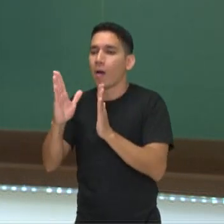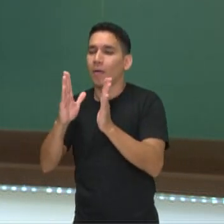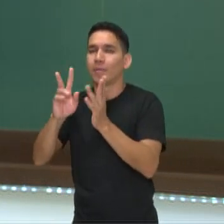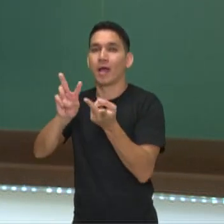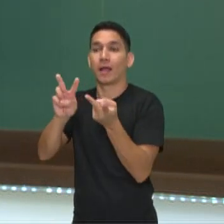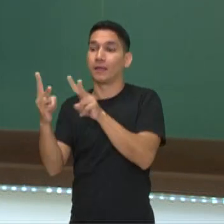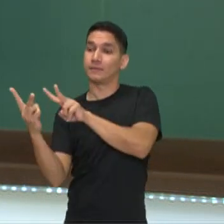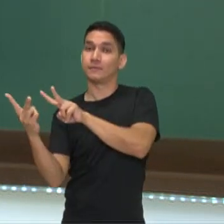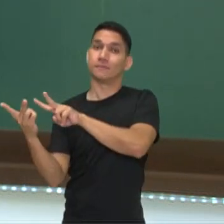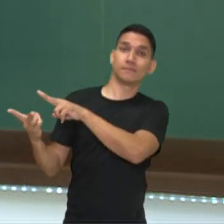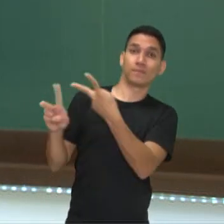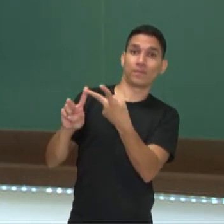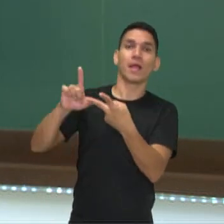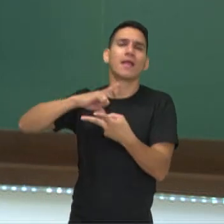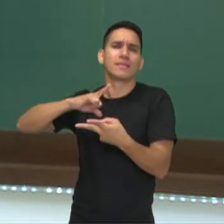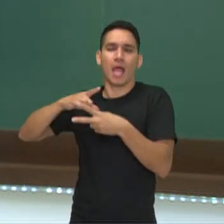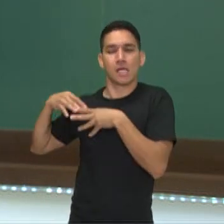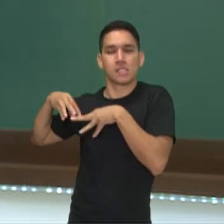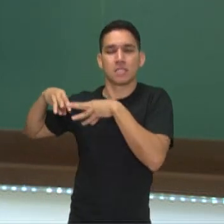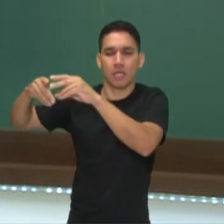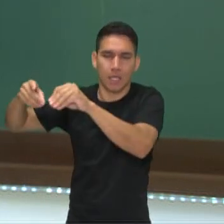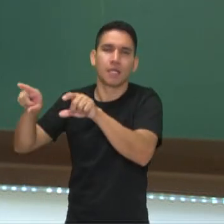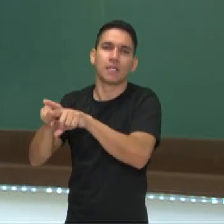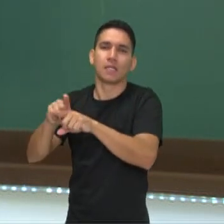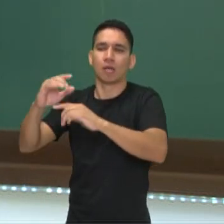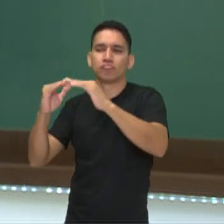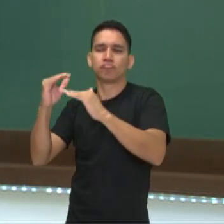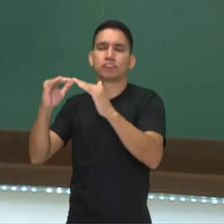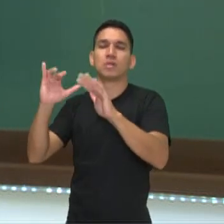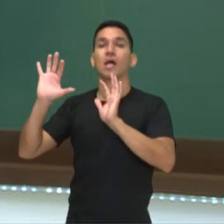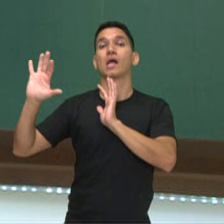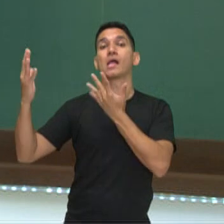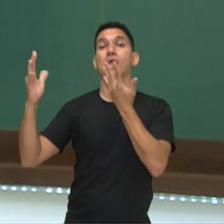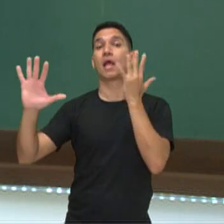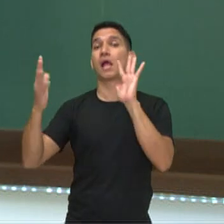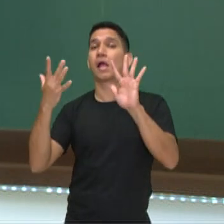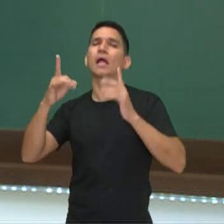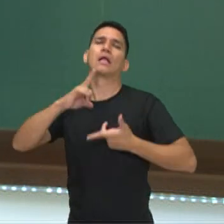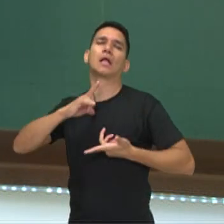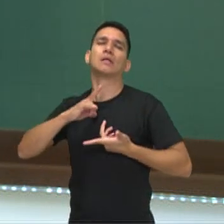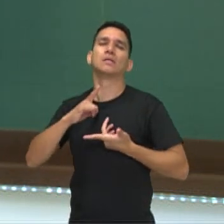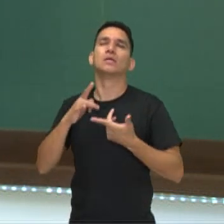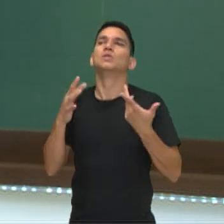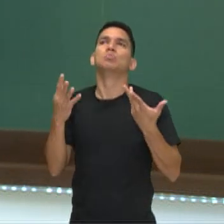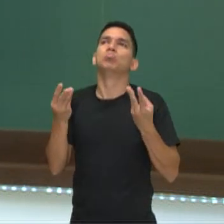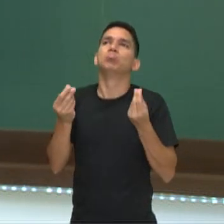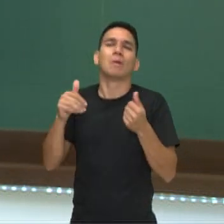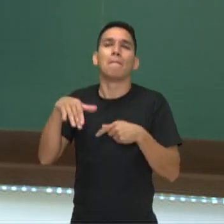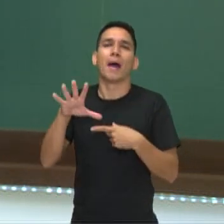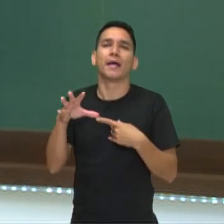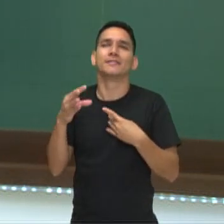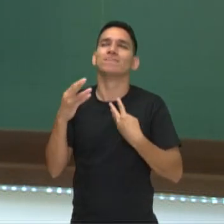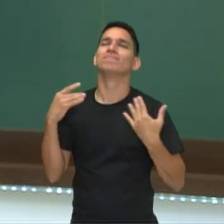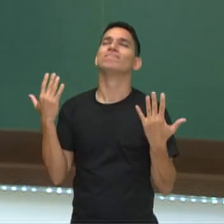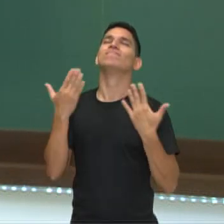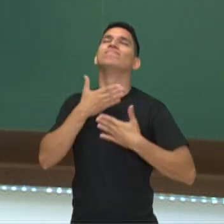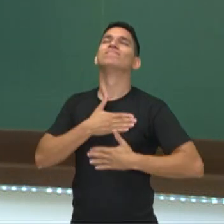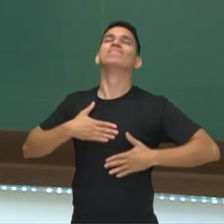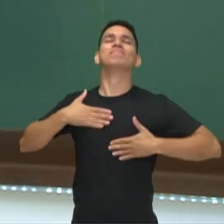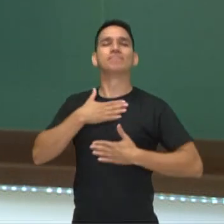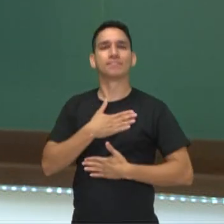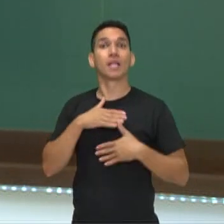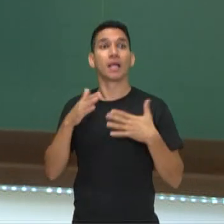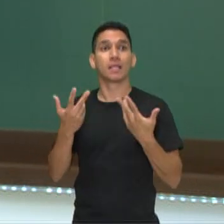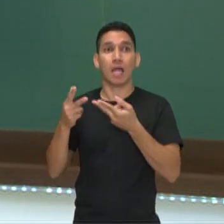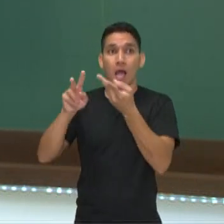tem a parte tropical. Tá? Tropical é que tem ali o clima mais úmido, vamos dizer assim. Então, essa